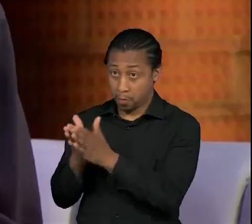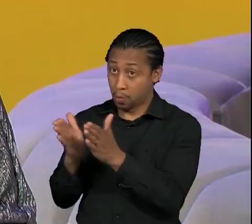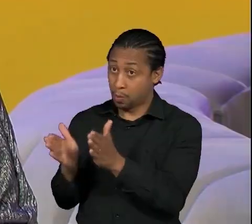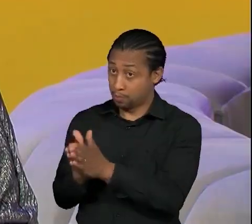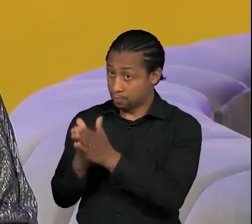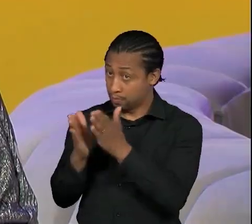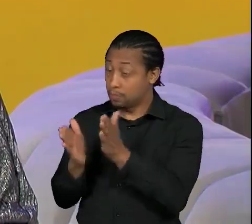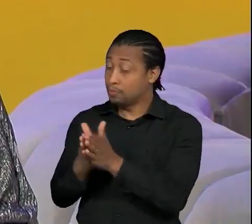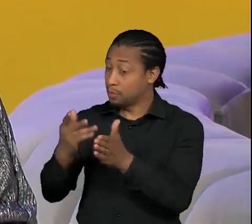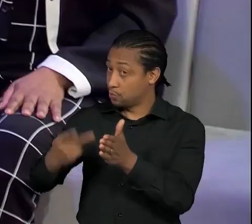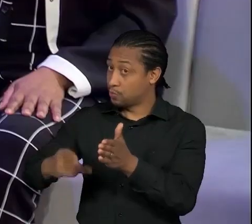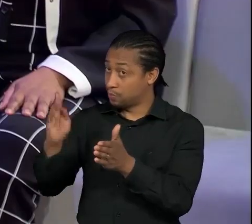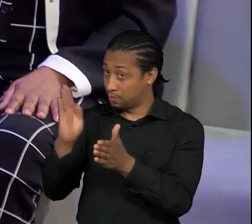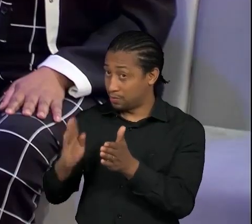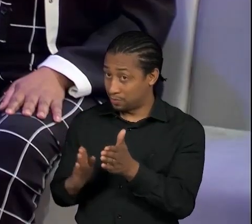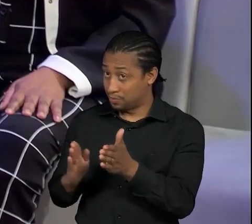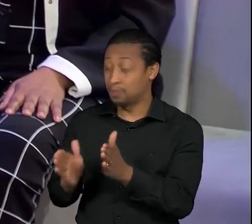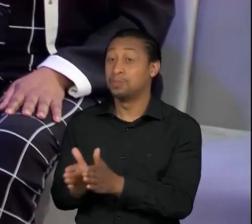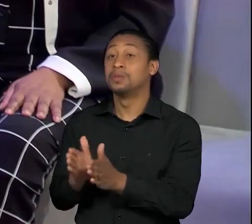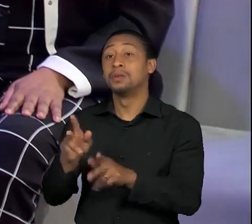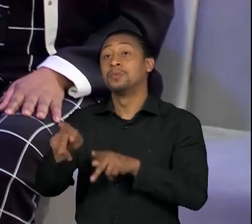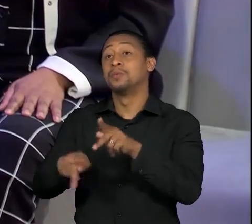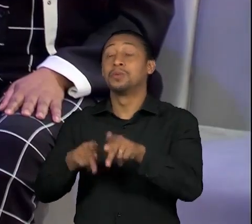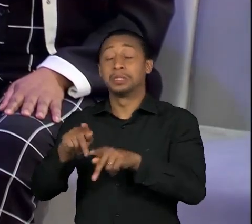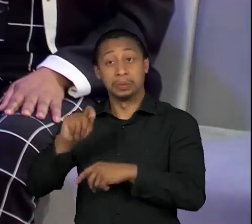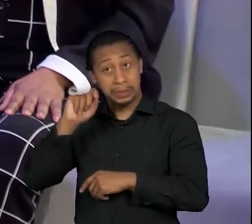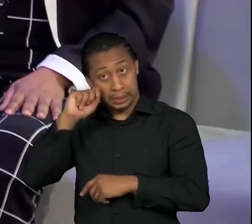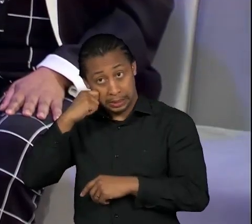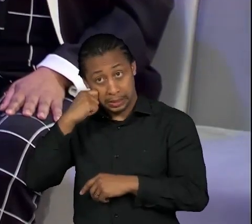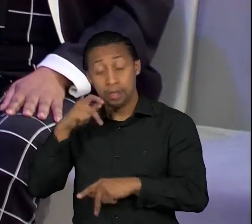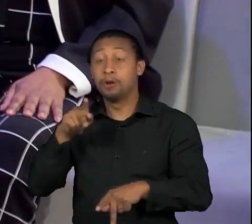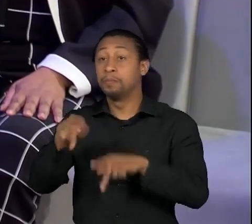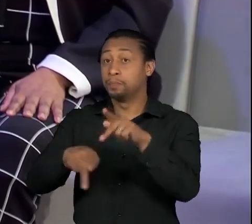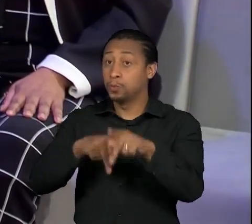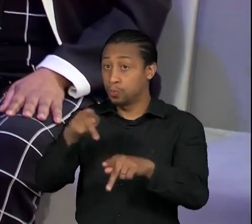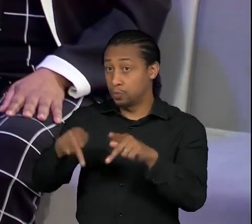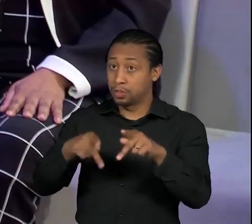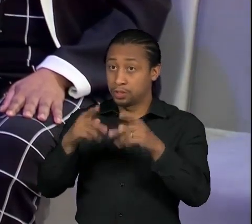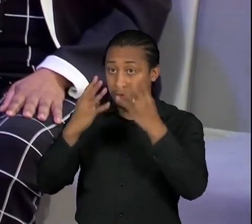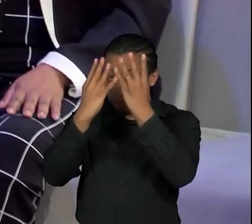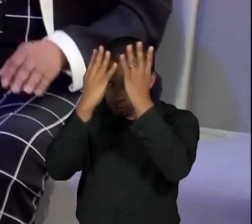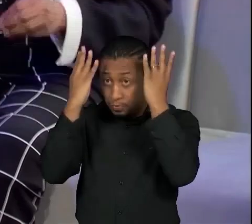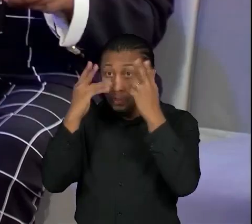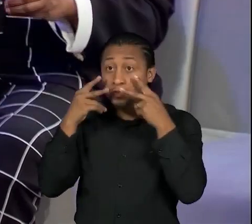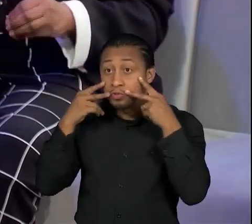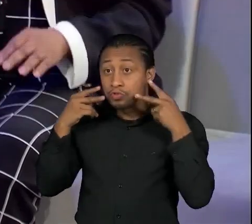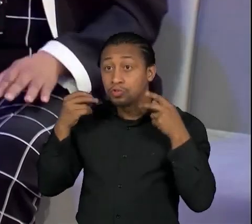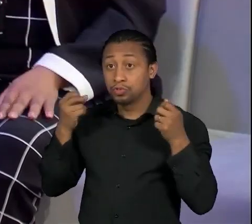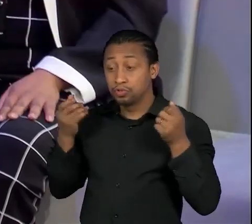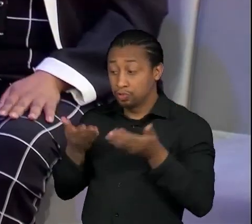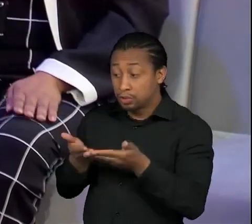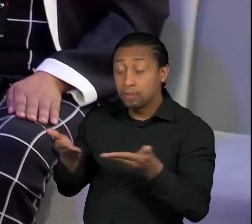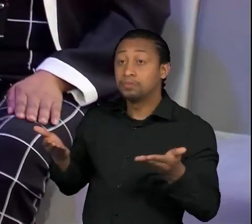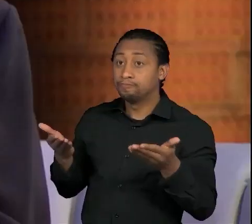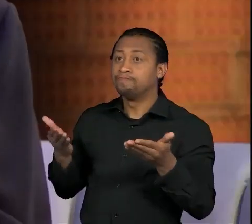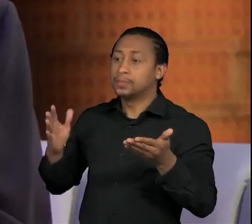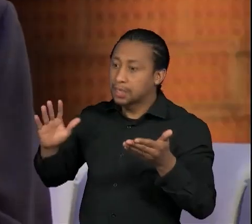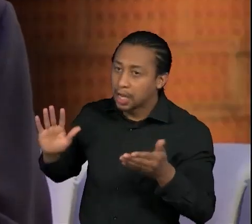brasileira, da população negra, da população indígena. E é preciso entender que essa